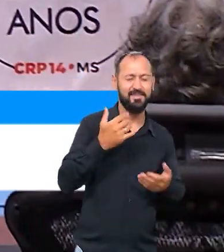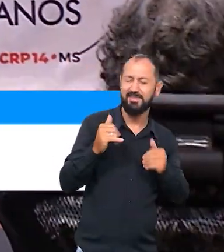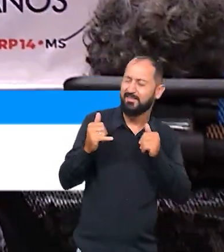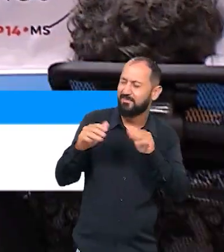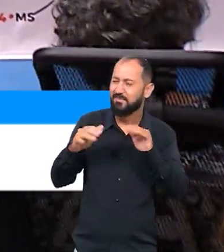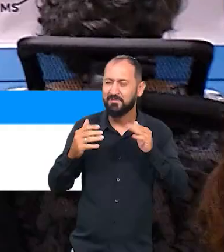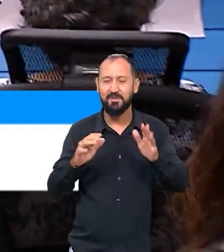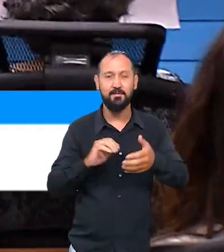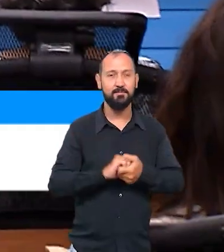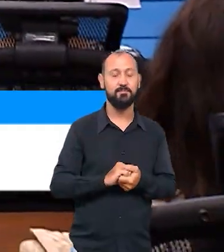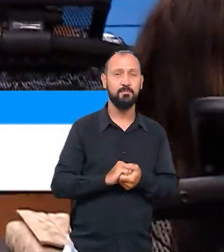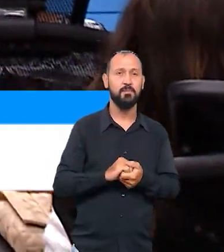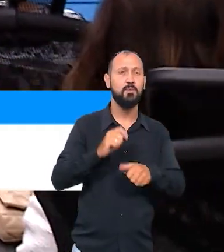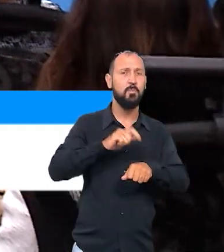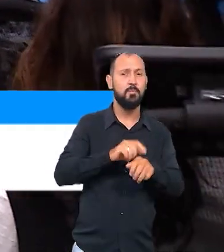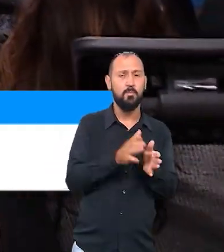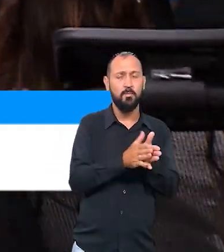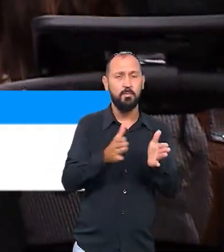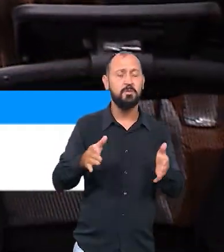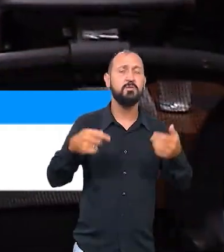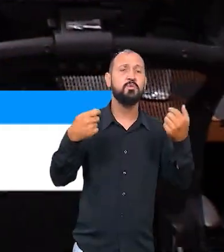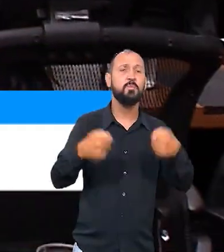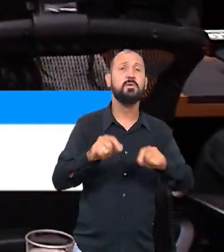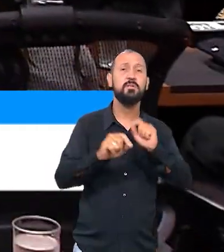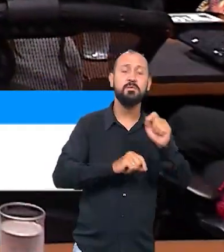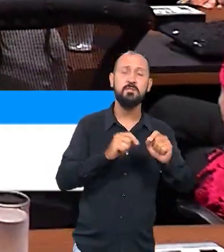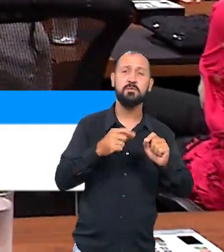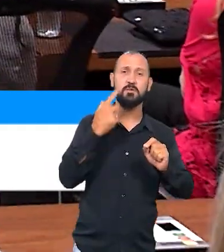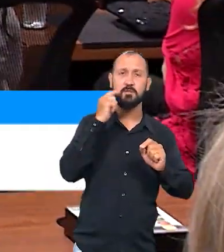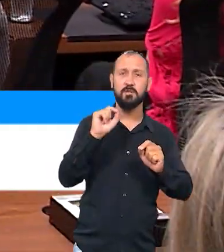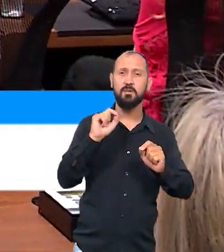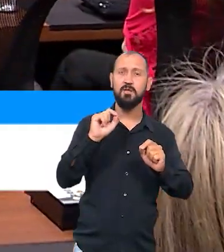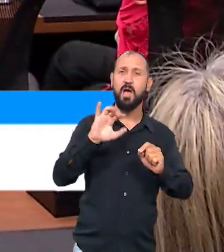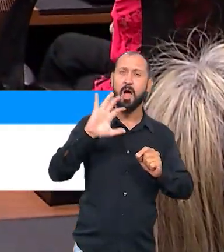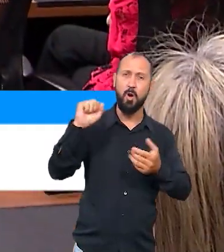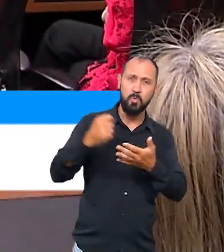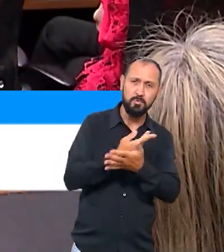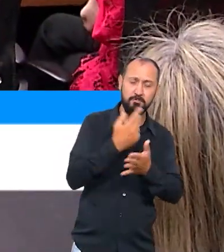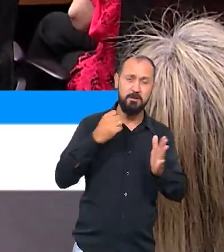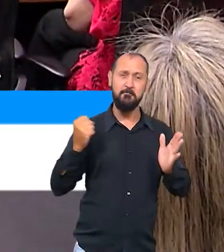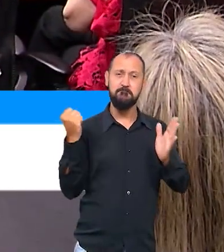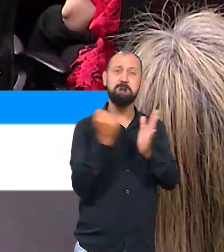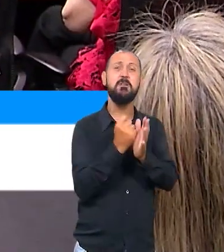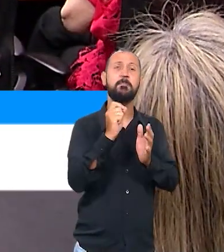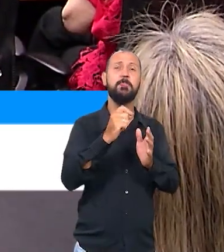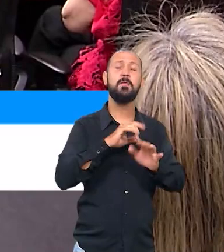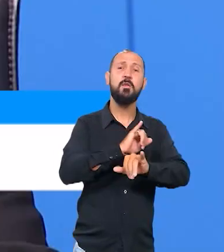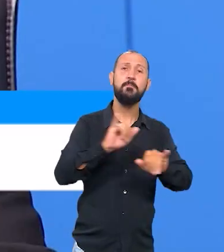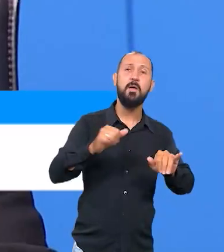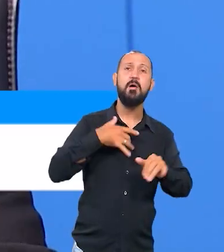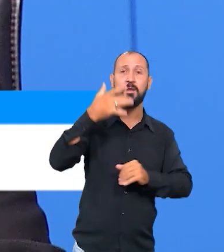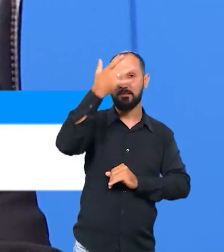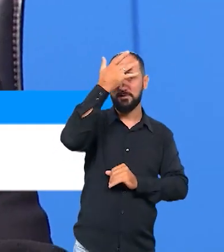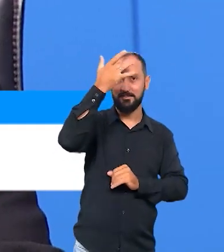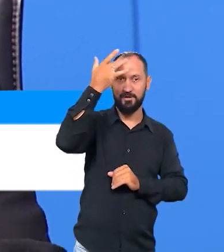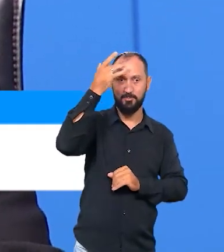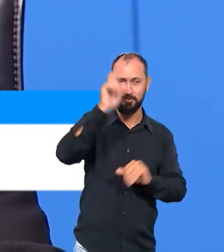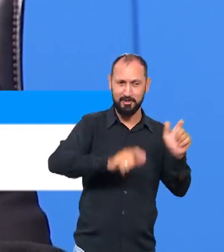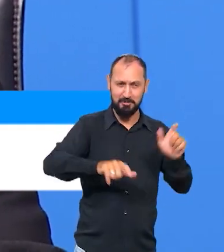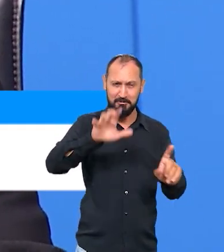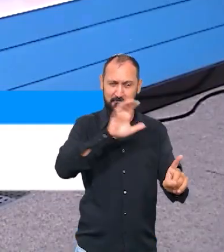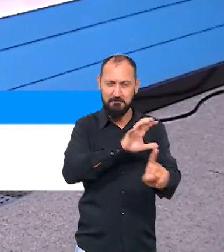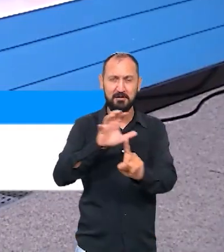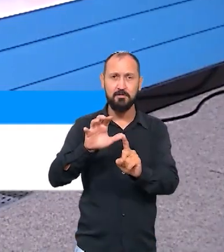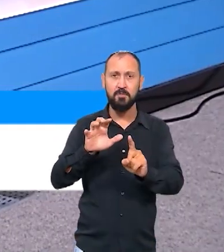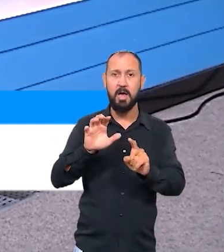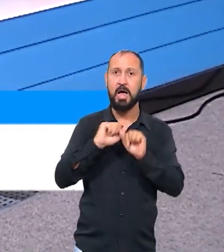Em uma época tão necessária, marcada por grandes acontecimentos que mexeram com a saúde mental das pessoas, a Assembleia